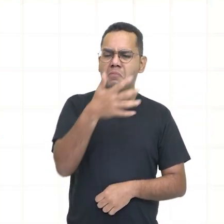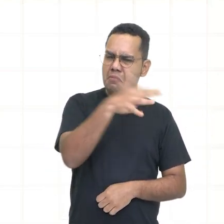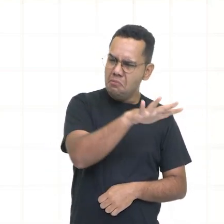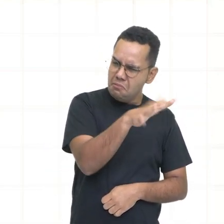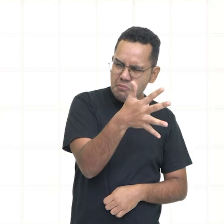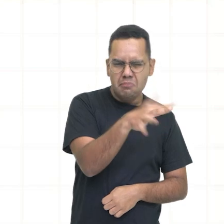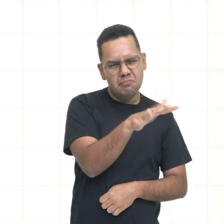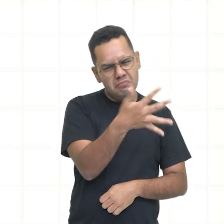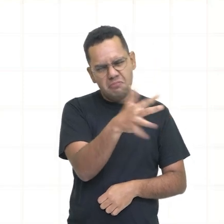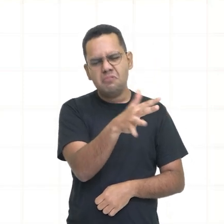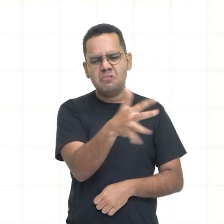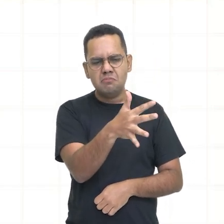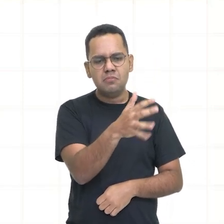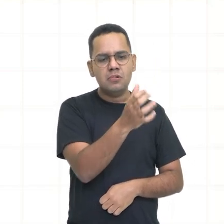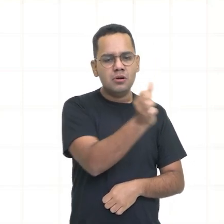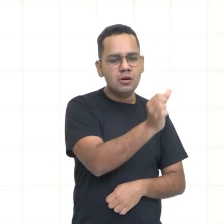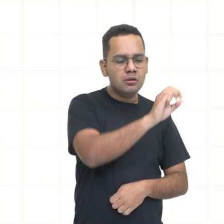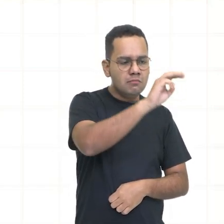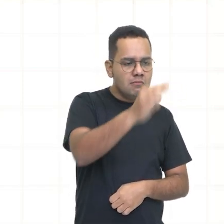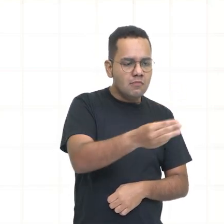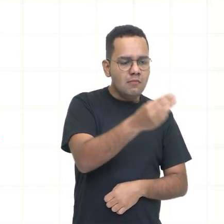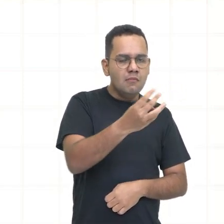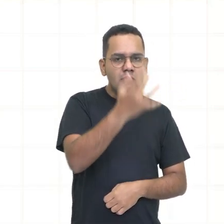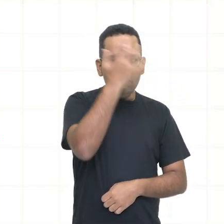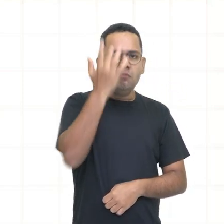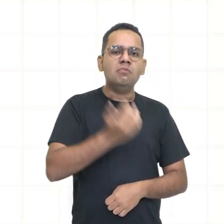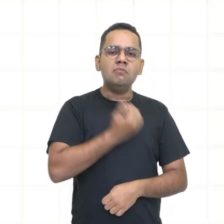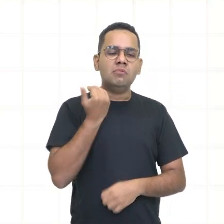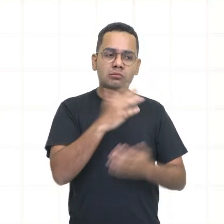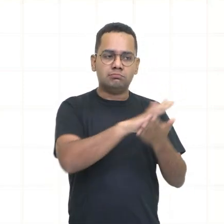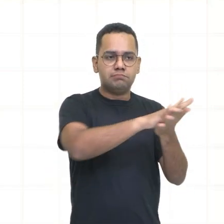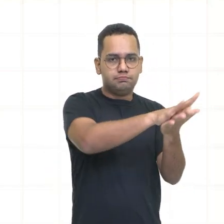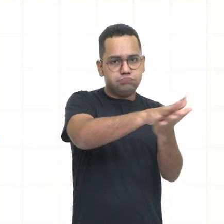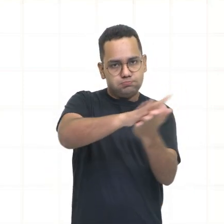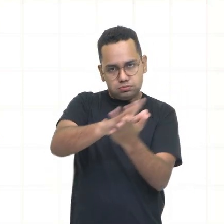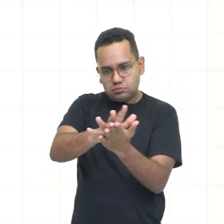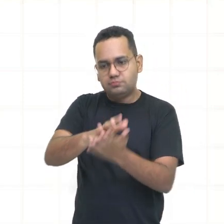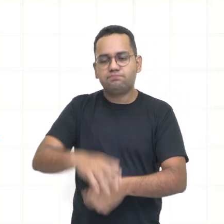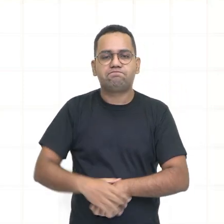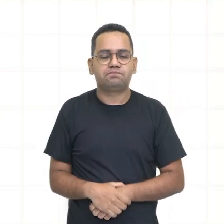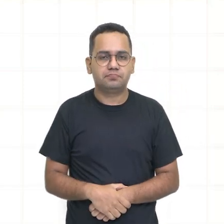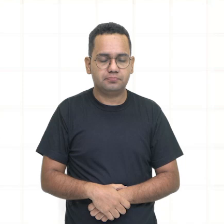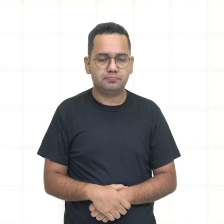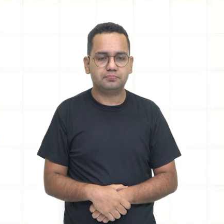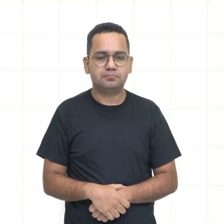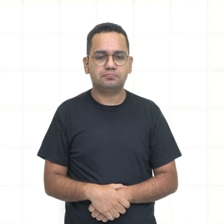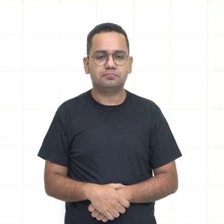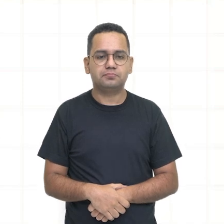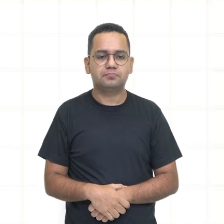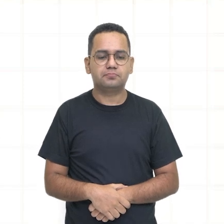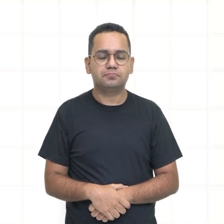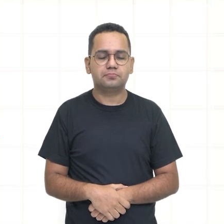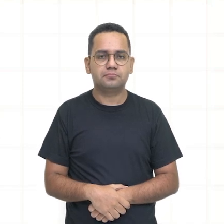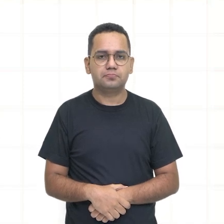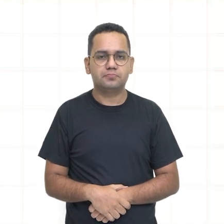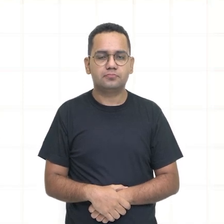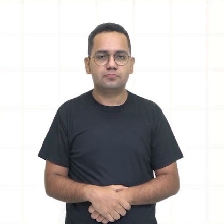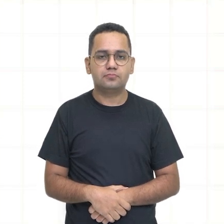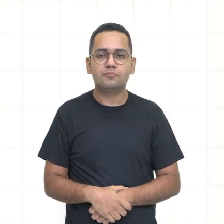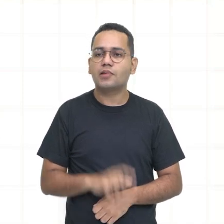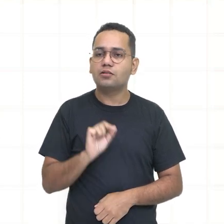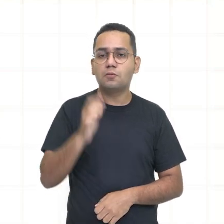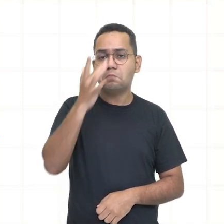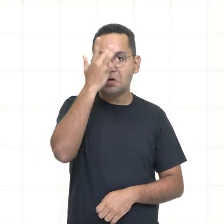de aproximadamente 6 milhões de mortos, certo? Que foram justamente pessoas perseguidas dentro